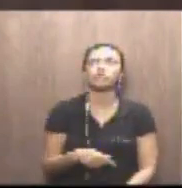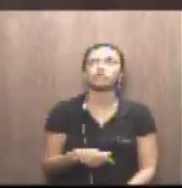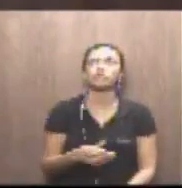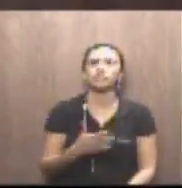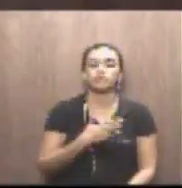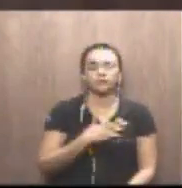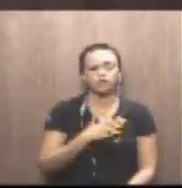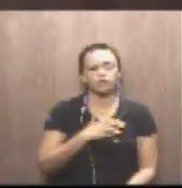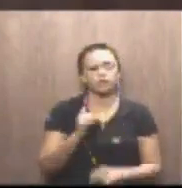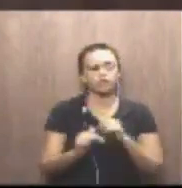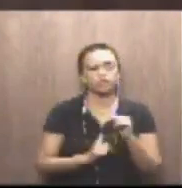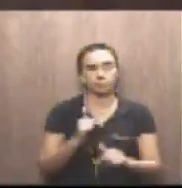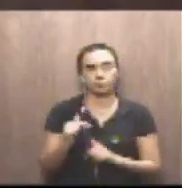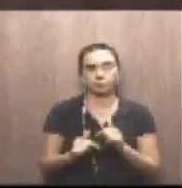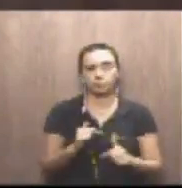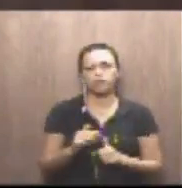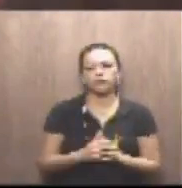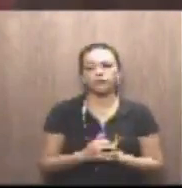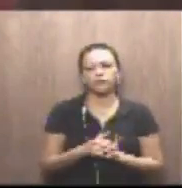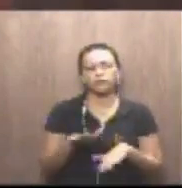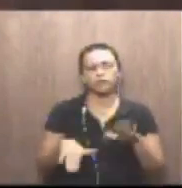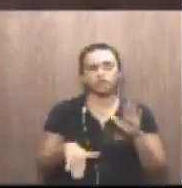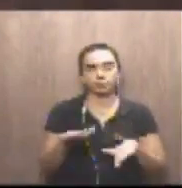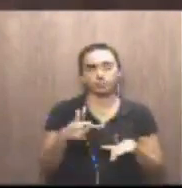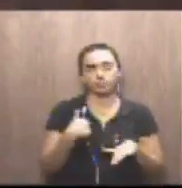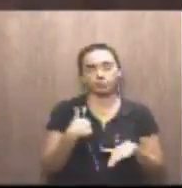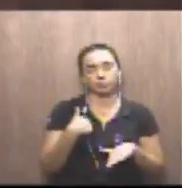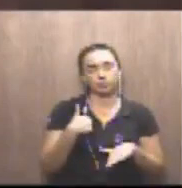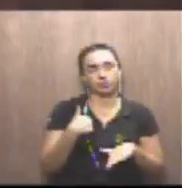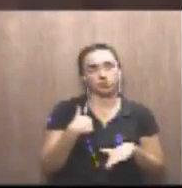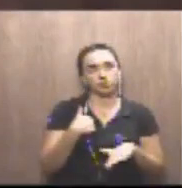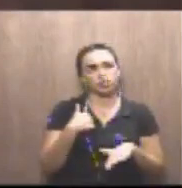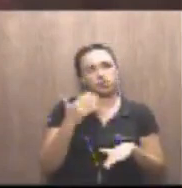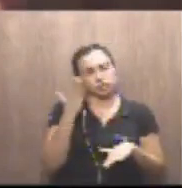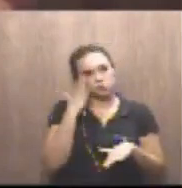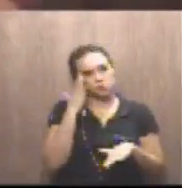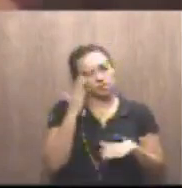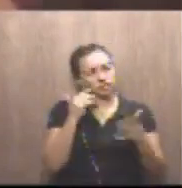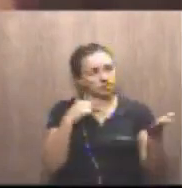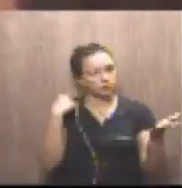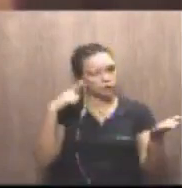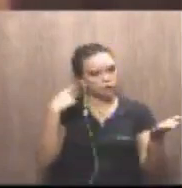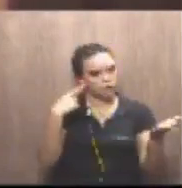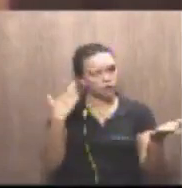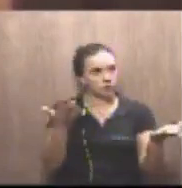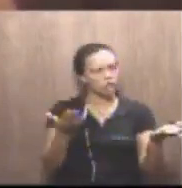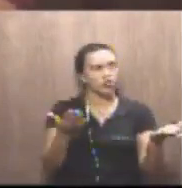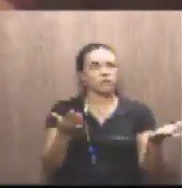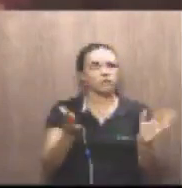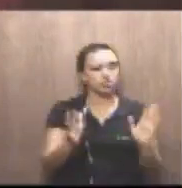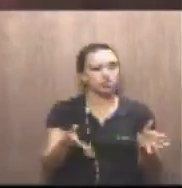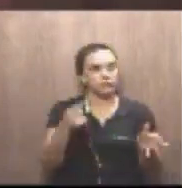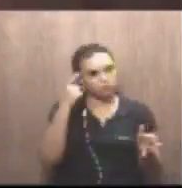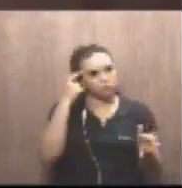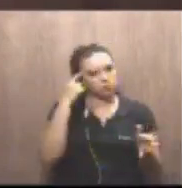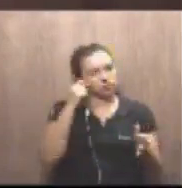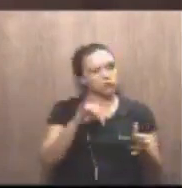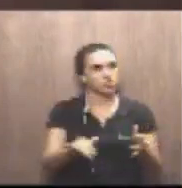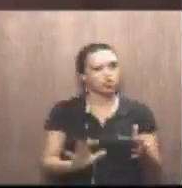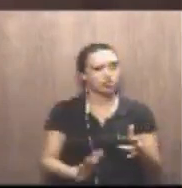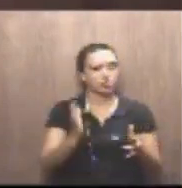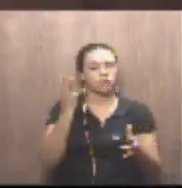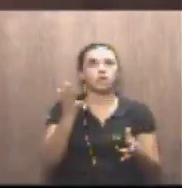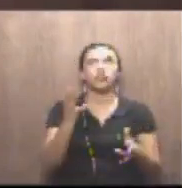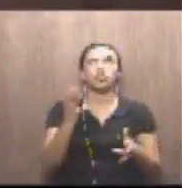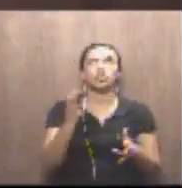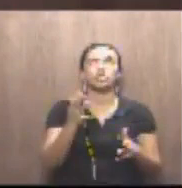minhas práticas, às vezes eu escuto como você é louca. Já imaginou? E se